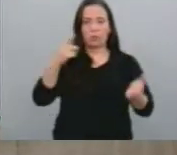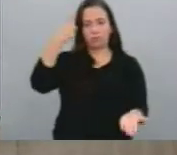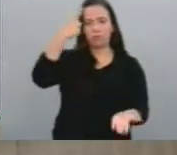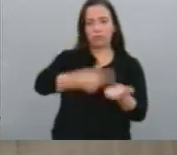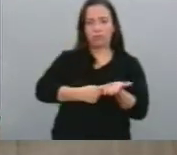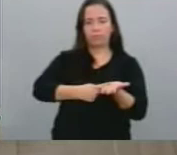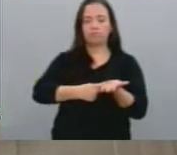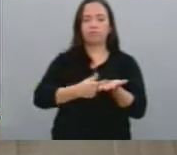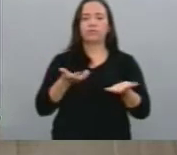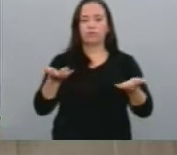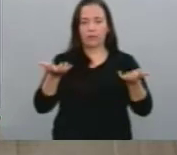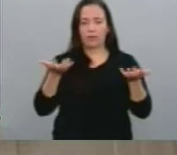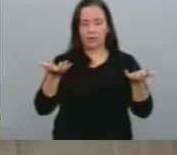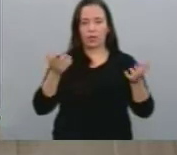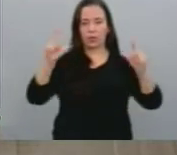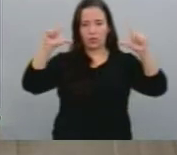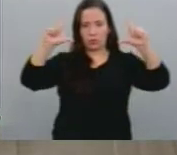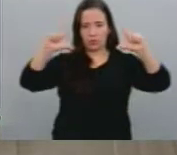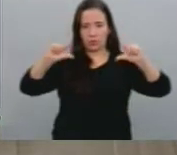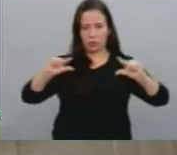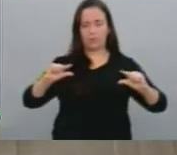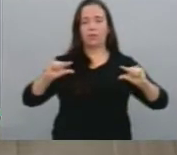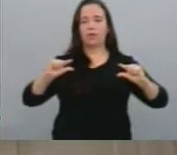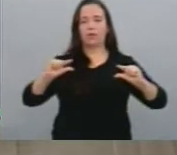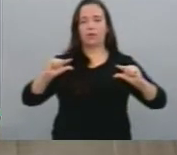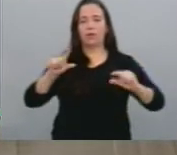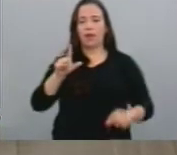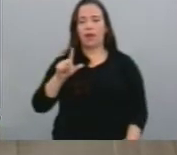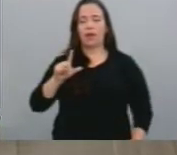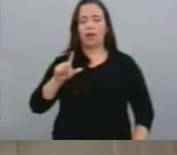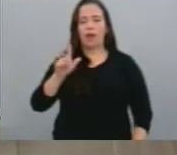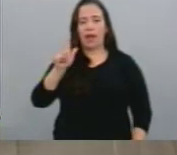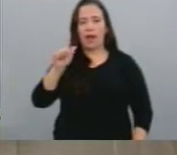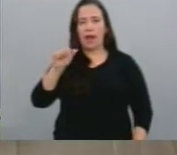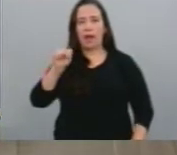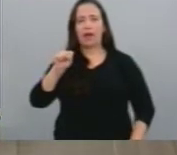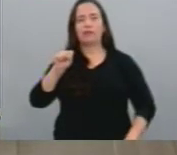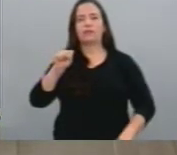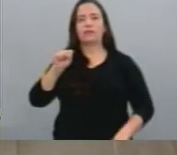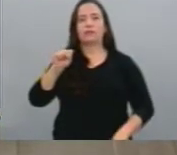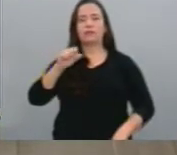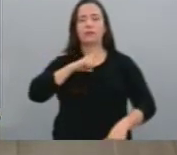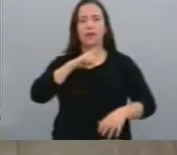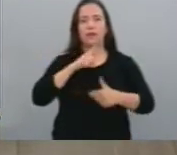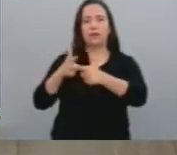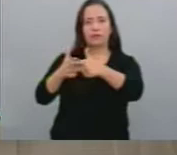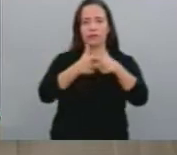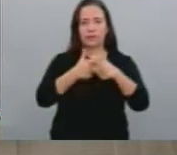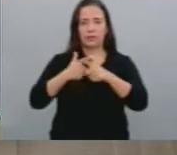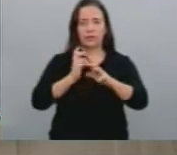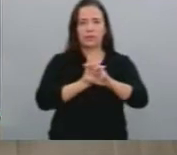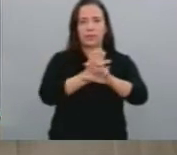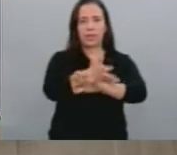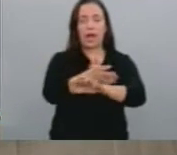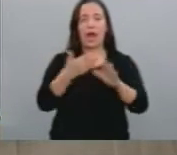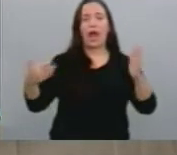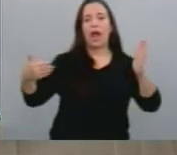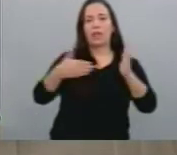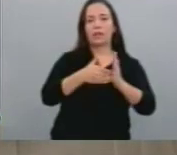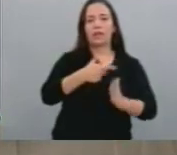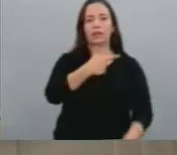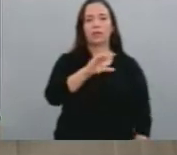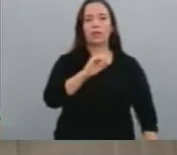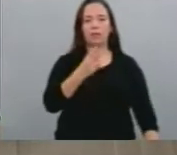que vai reduzir os gases do efeito estufa, que causam seca, até 2030. O que o Ceará